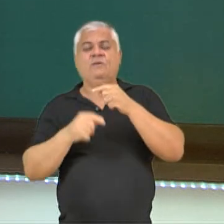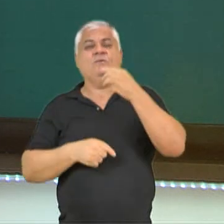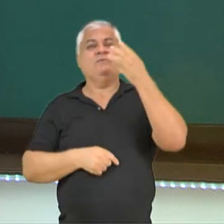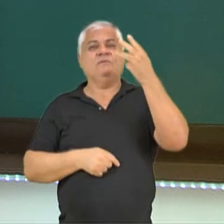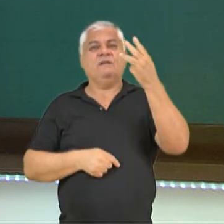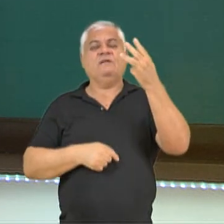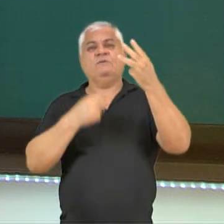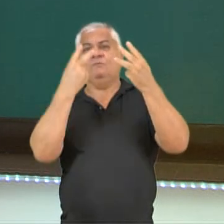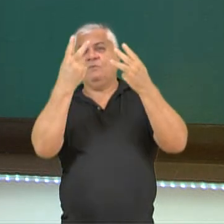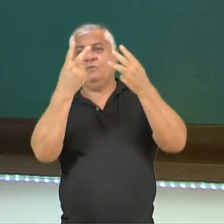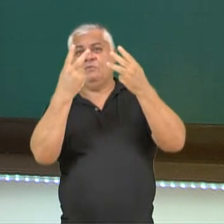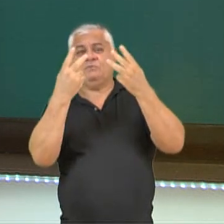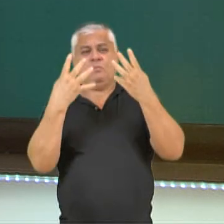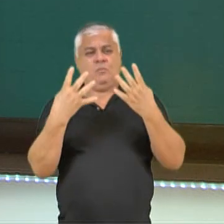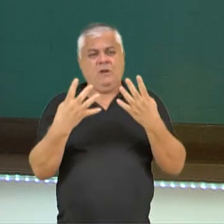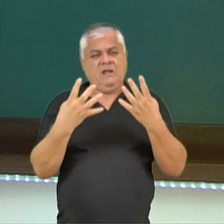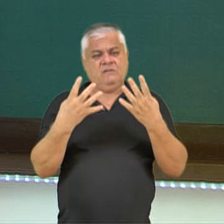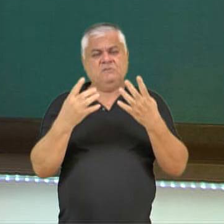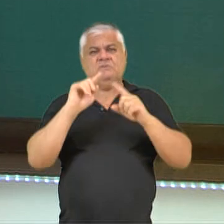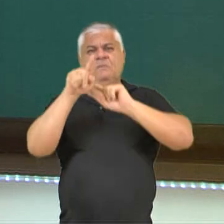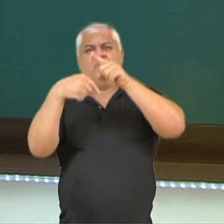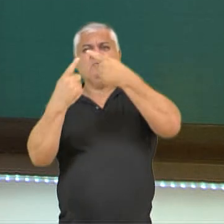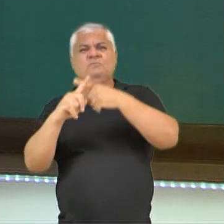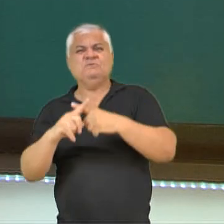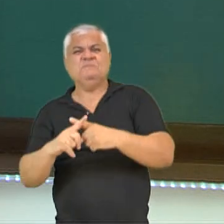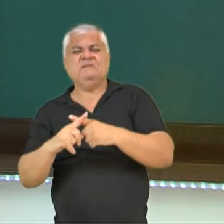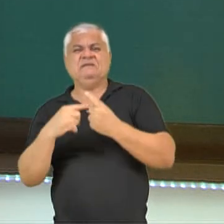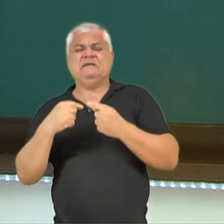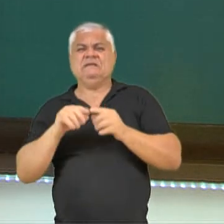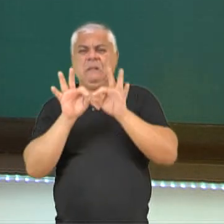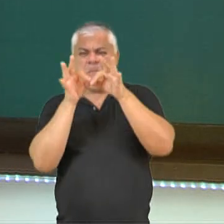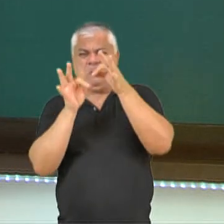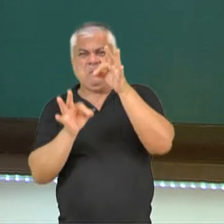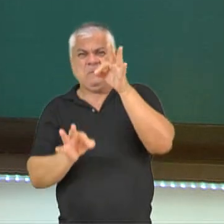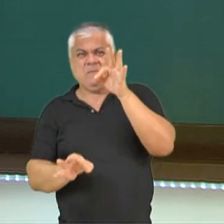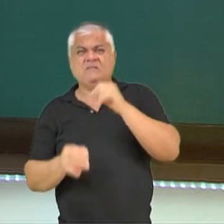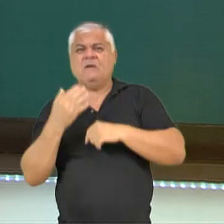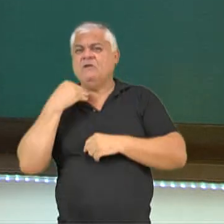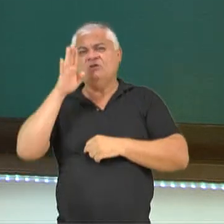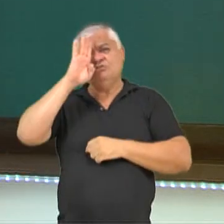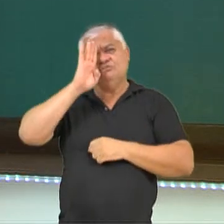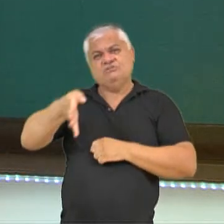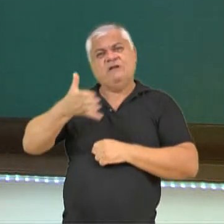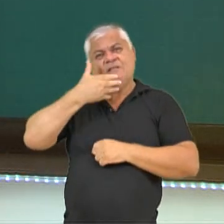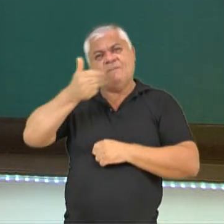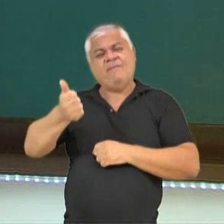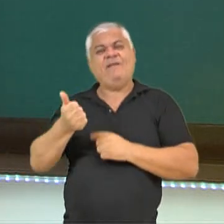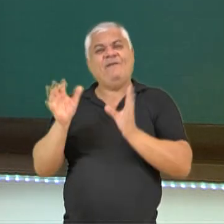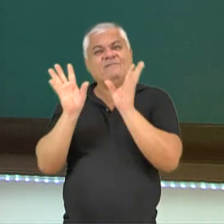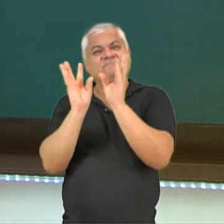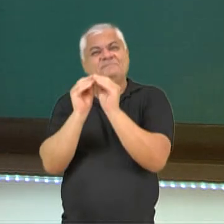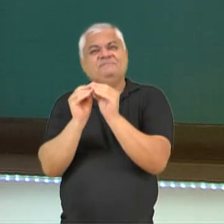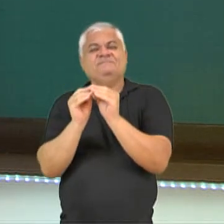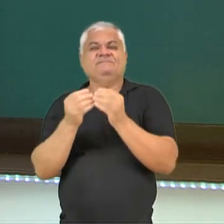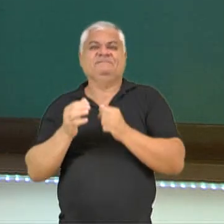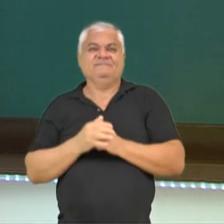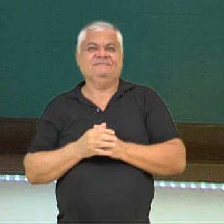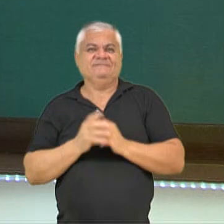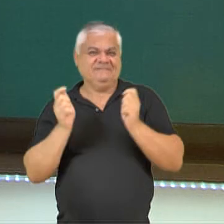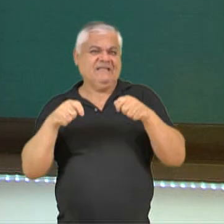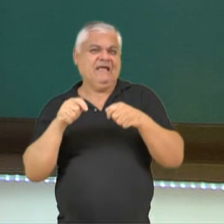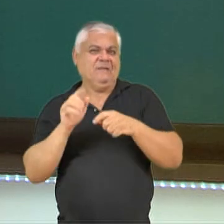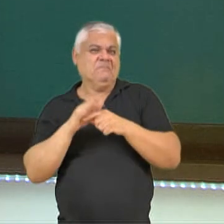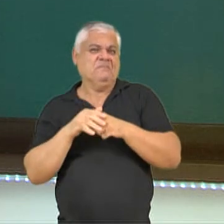multiplica os dois, mas vai dar mais conta. E às vezes, escrevendo dessa forma, eu consigo simplificar lá na frente alguma coisa,